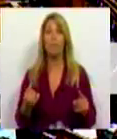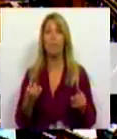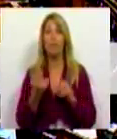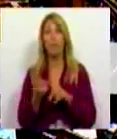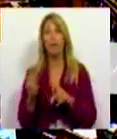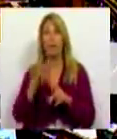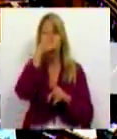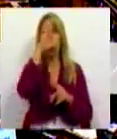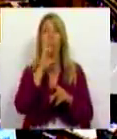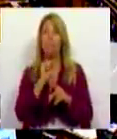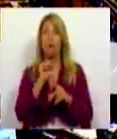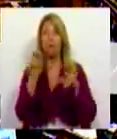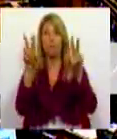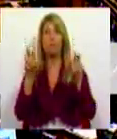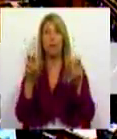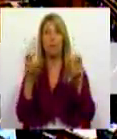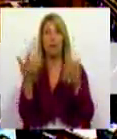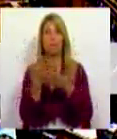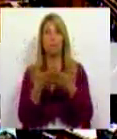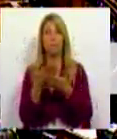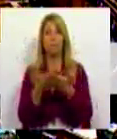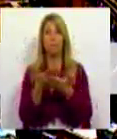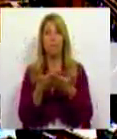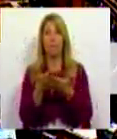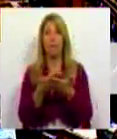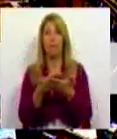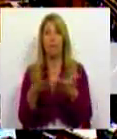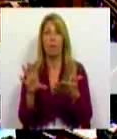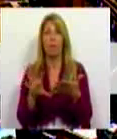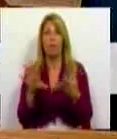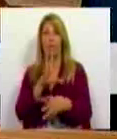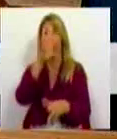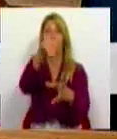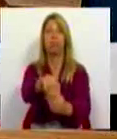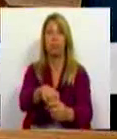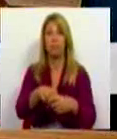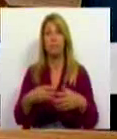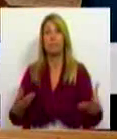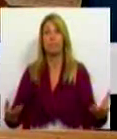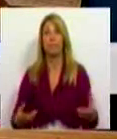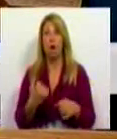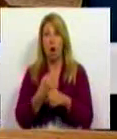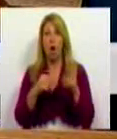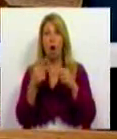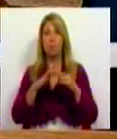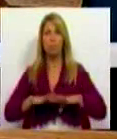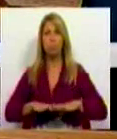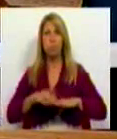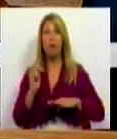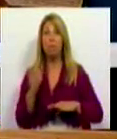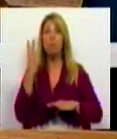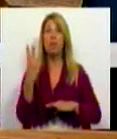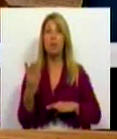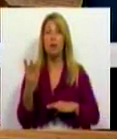tema tratou de uma tal forma, de tal ingerência, que as obras tiveram suspensas durante 3 anos,